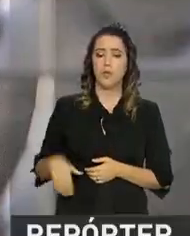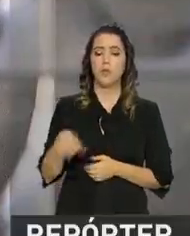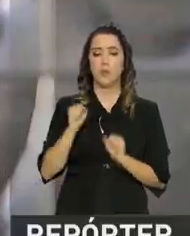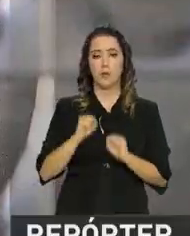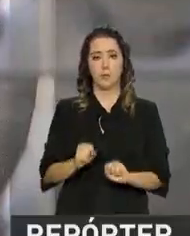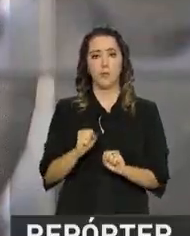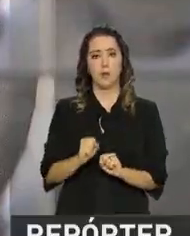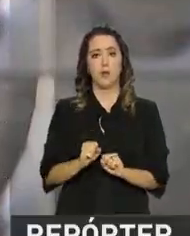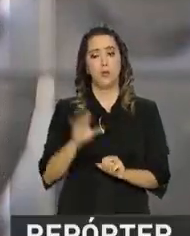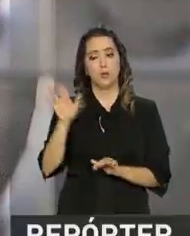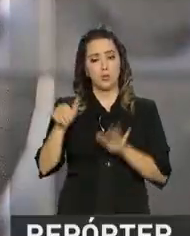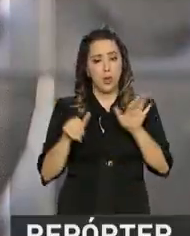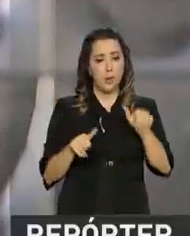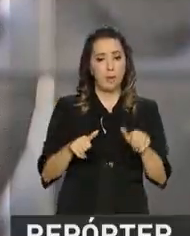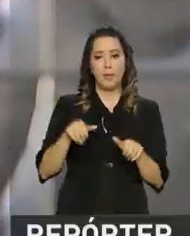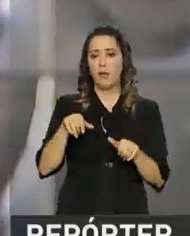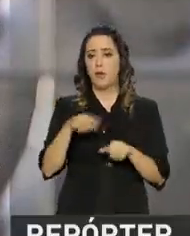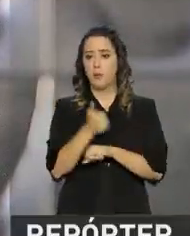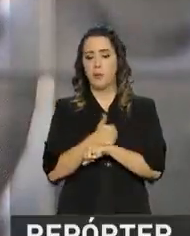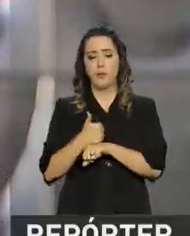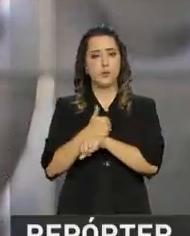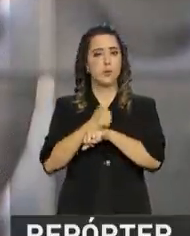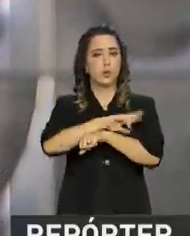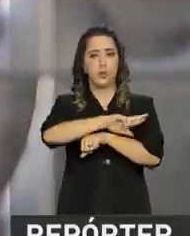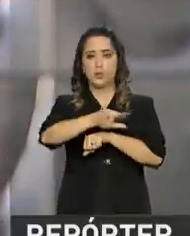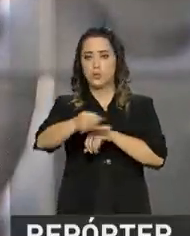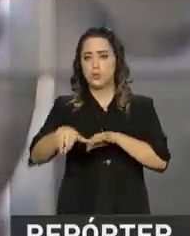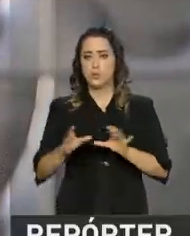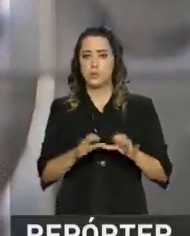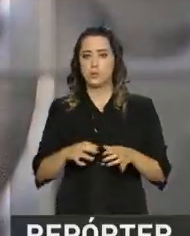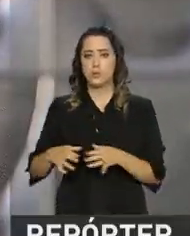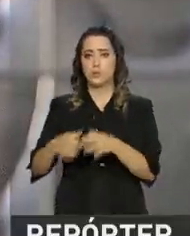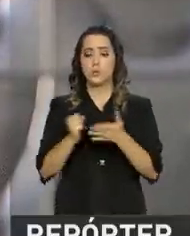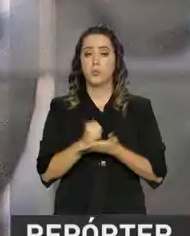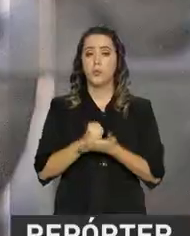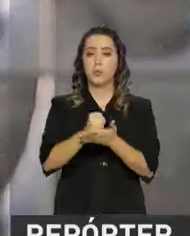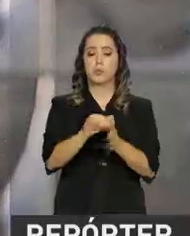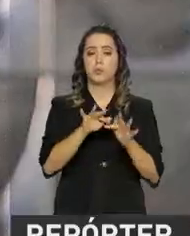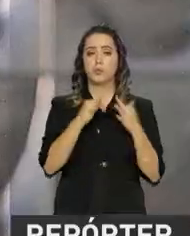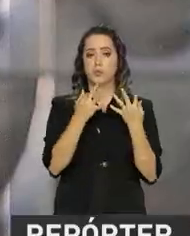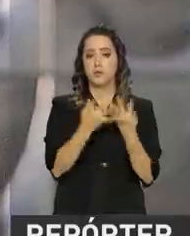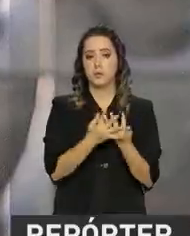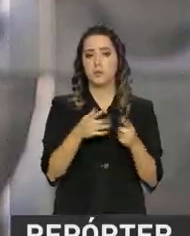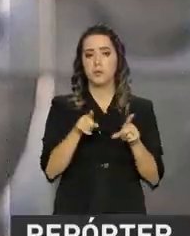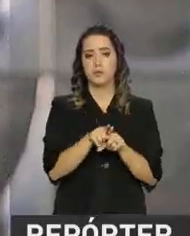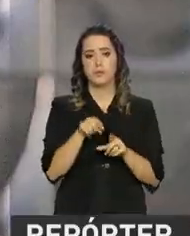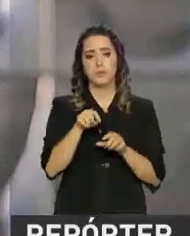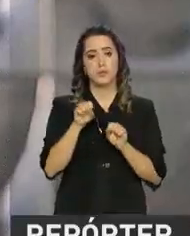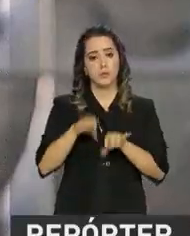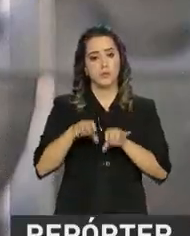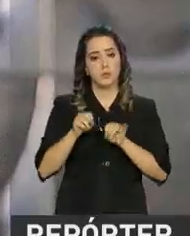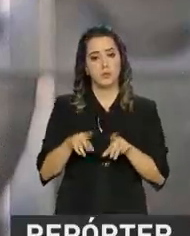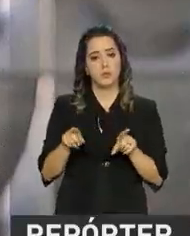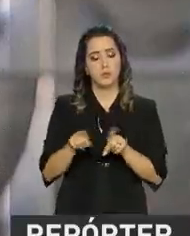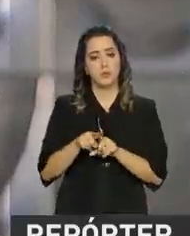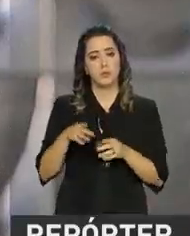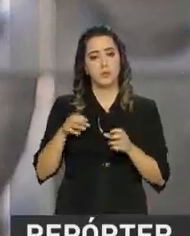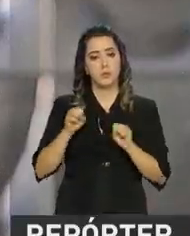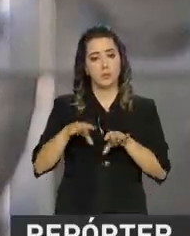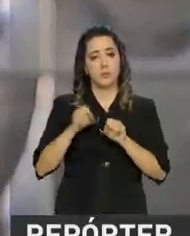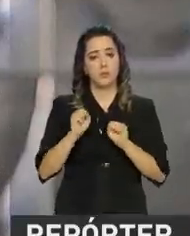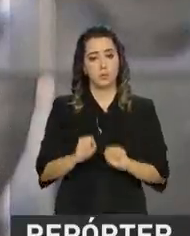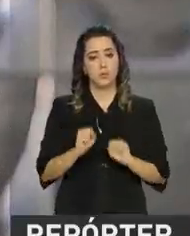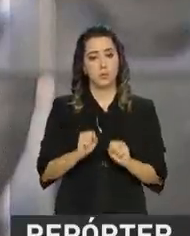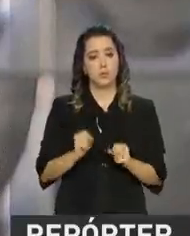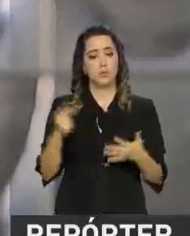chamar profissionais de educação, de saúde, de cultura, de ética, para oferecer para as famílias, para os mediadores da educação das crianças, instrumentos